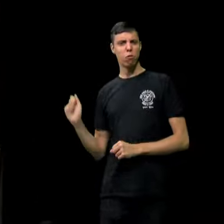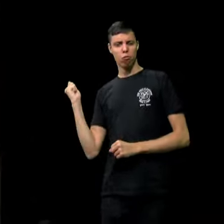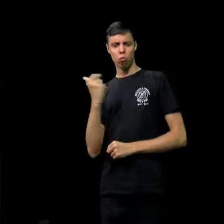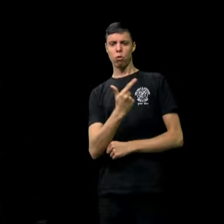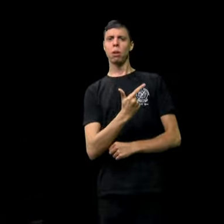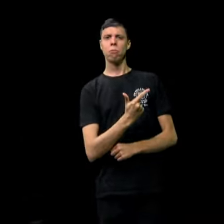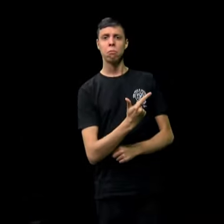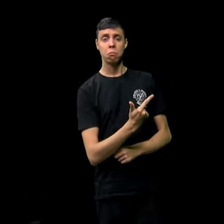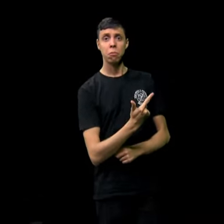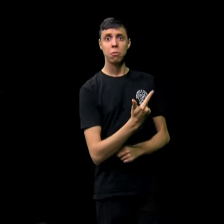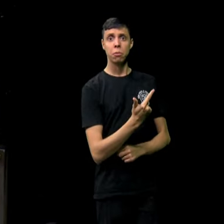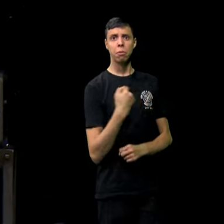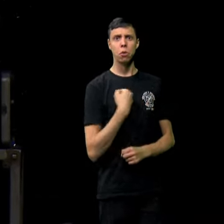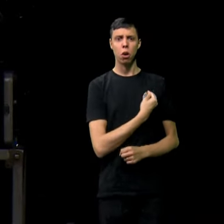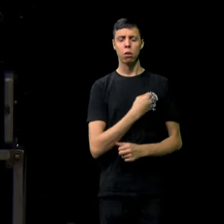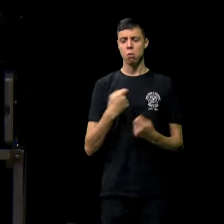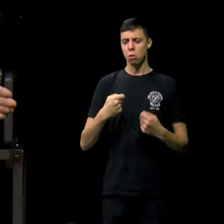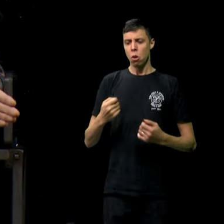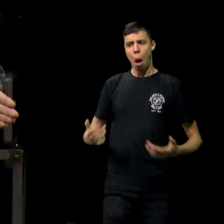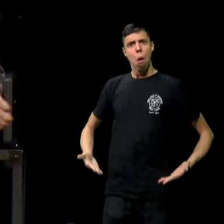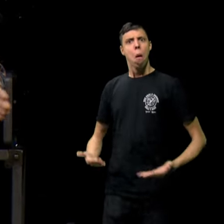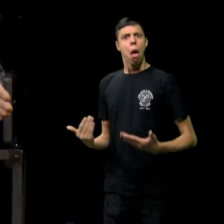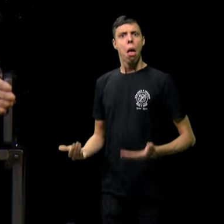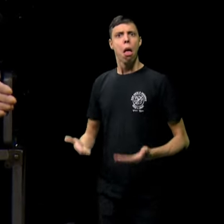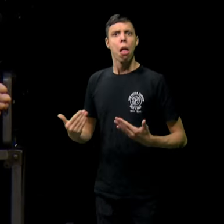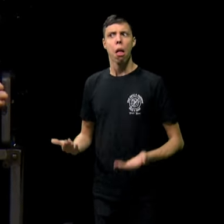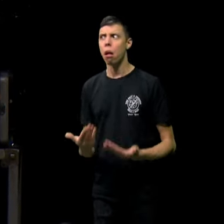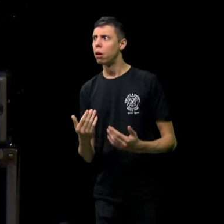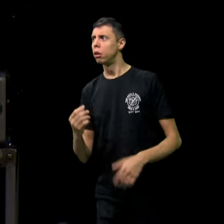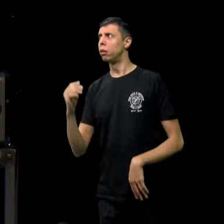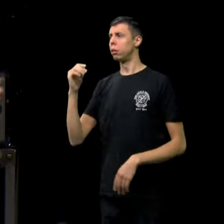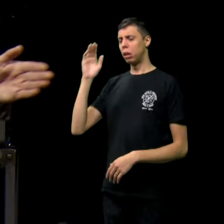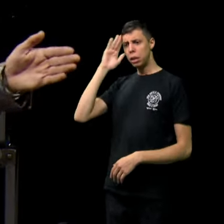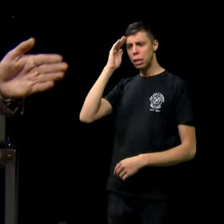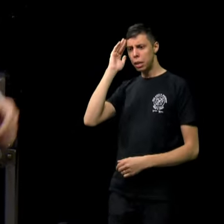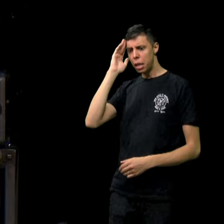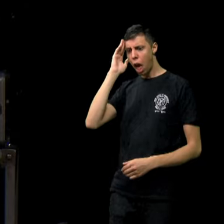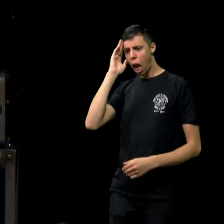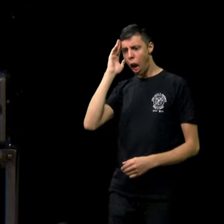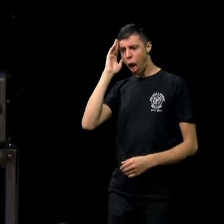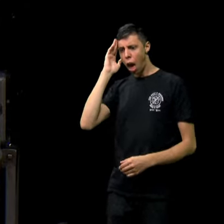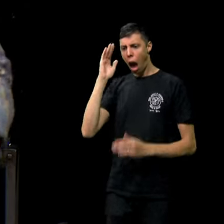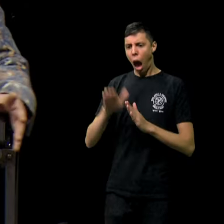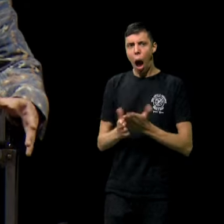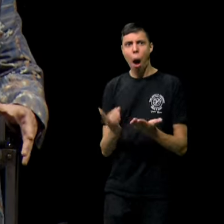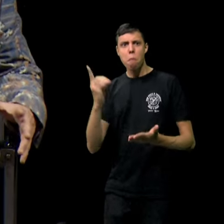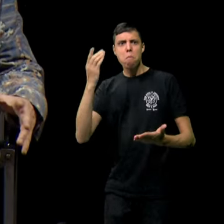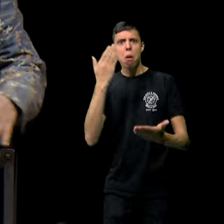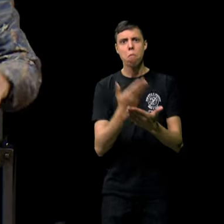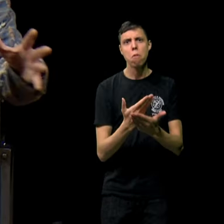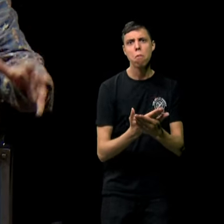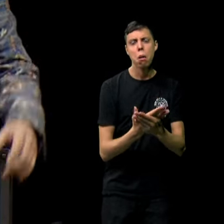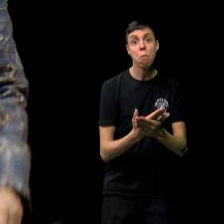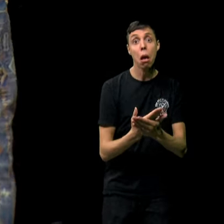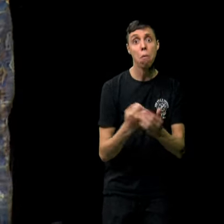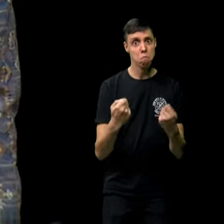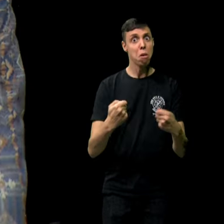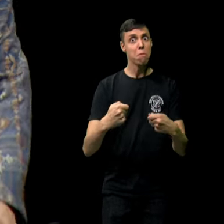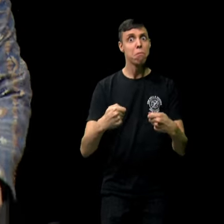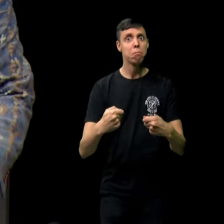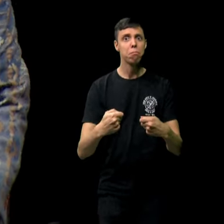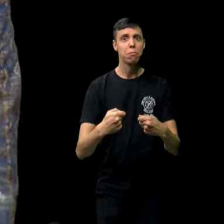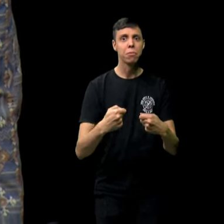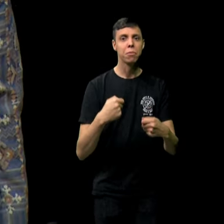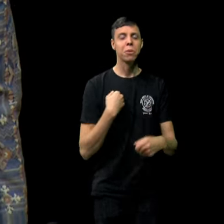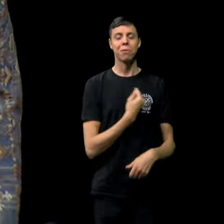nesse processo. Encontrar os códigos, entender na Escritura que talvez para nós não era uma preocupação, porque afim, nós temos o suficiente.